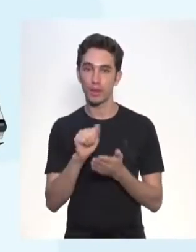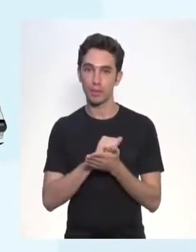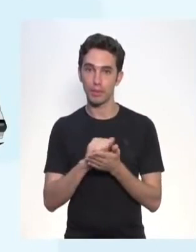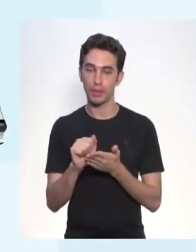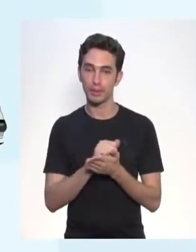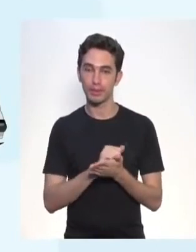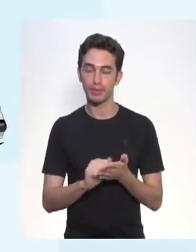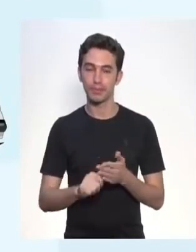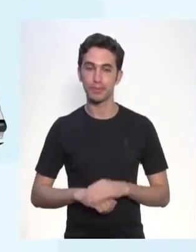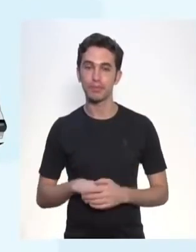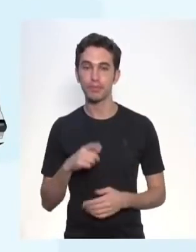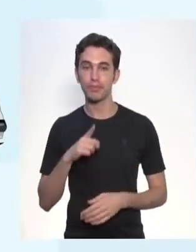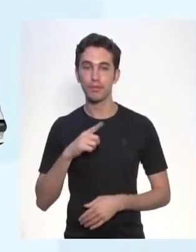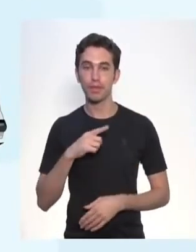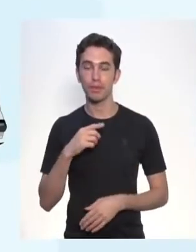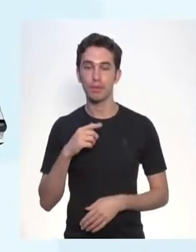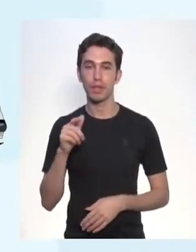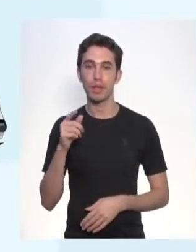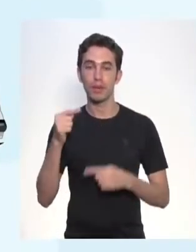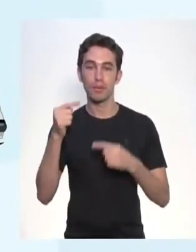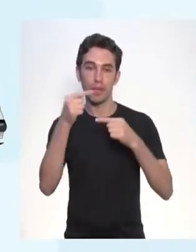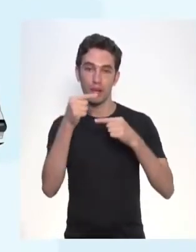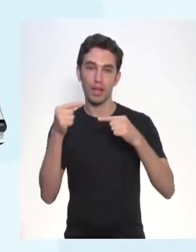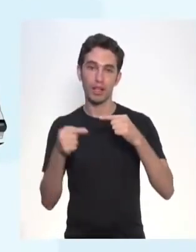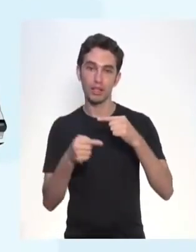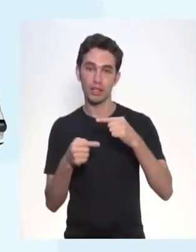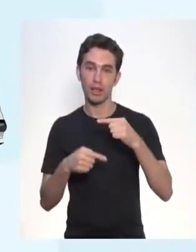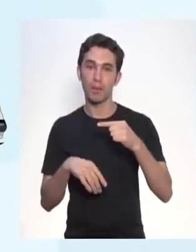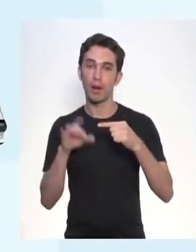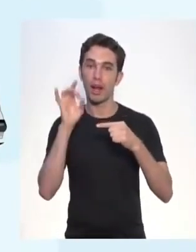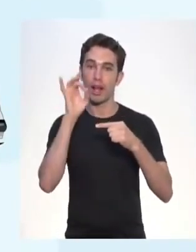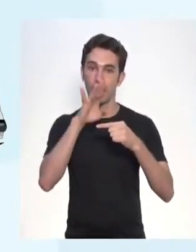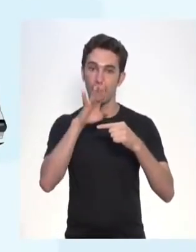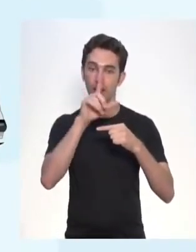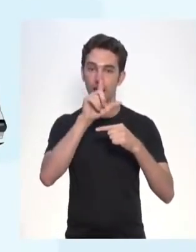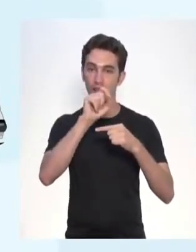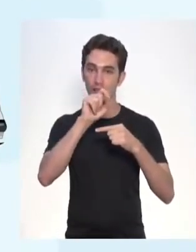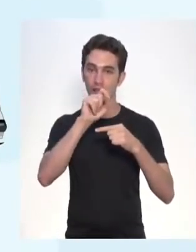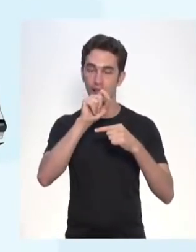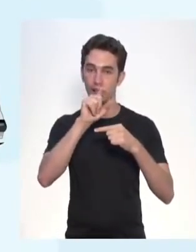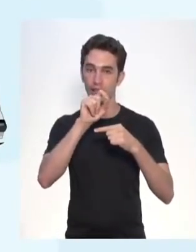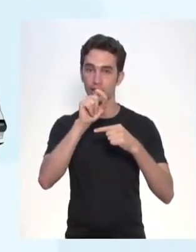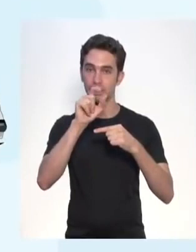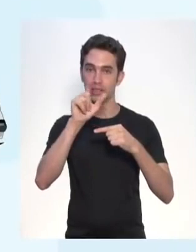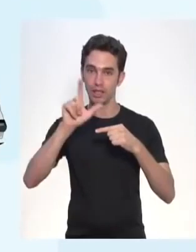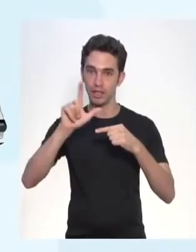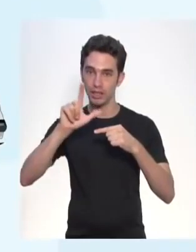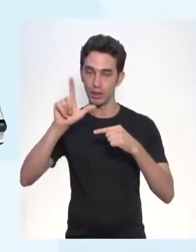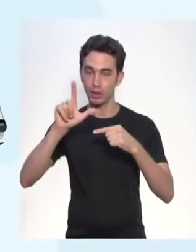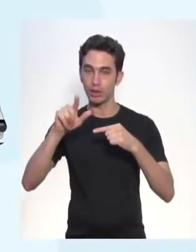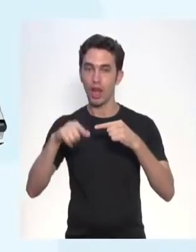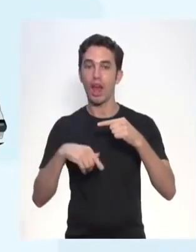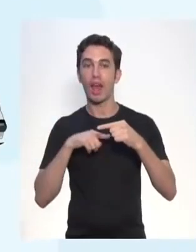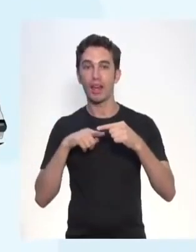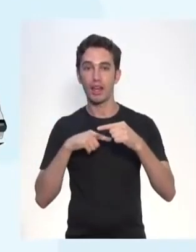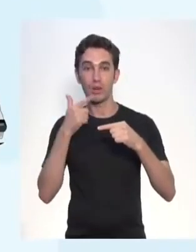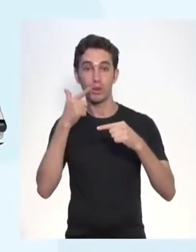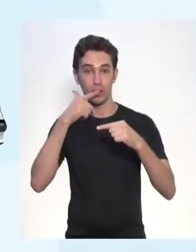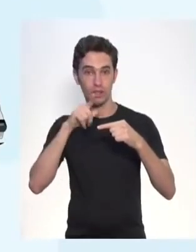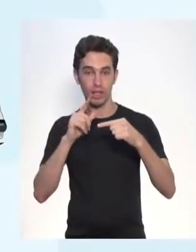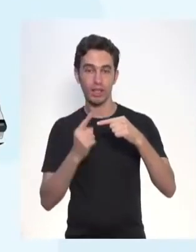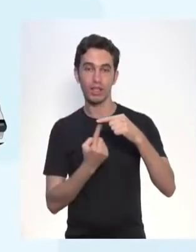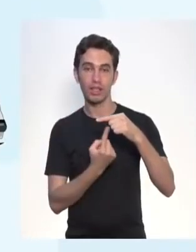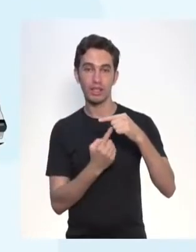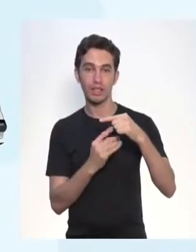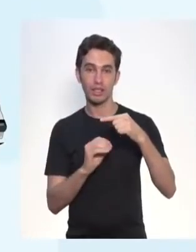tá ok? Temos a primeira razão, ou seja, para cada 10 litros, tá, de combustível, ele percorre